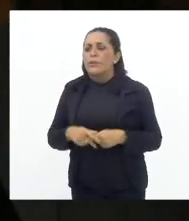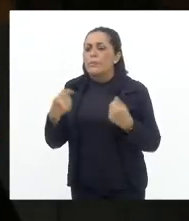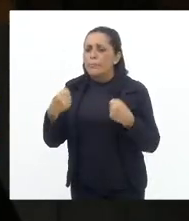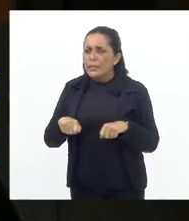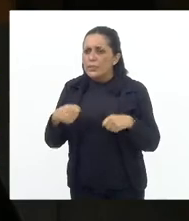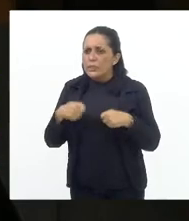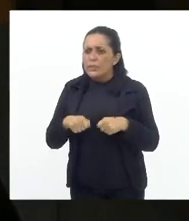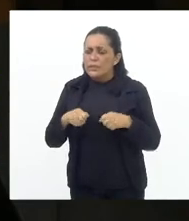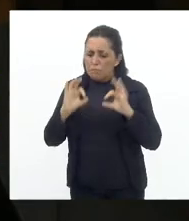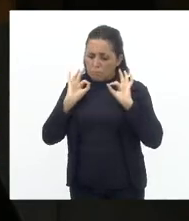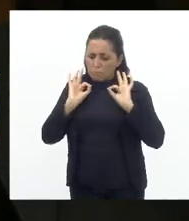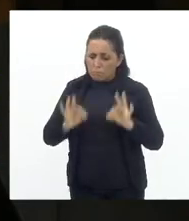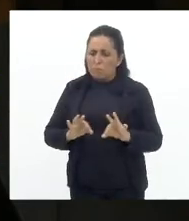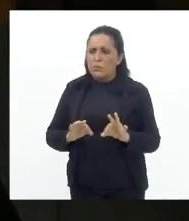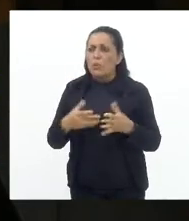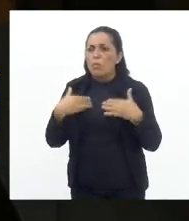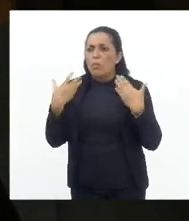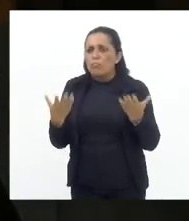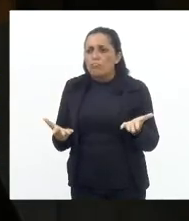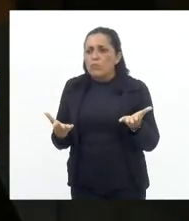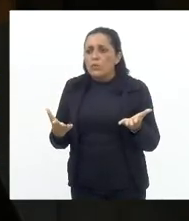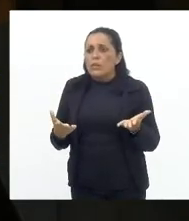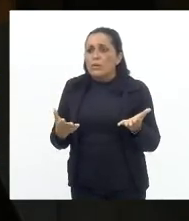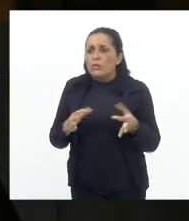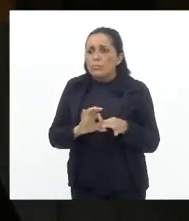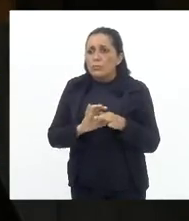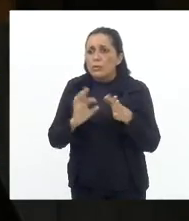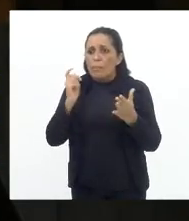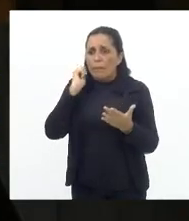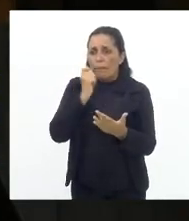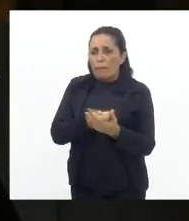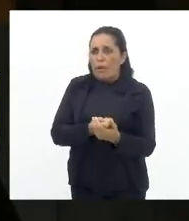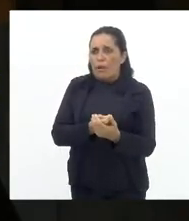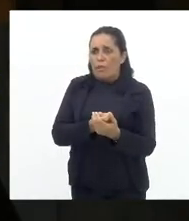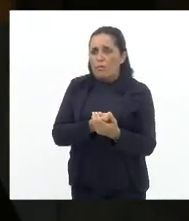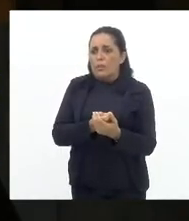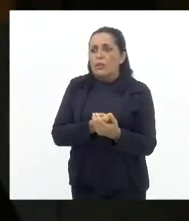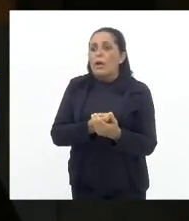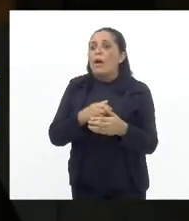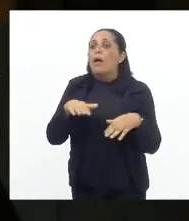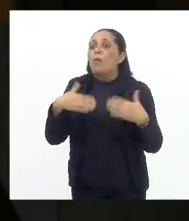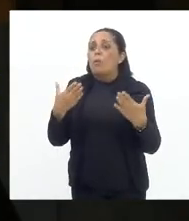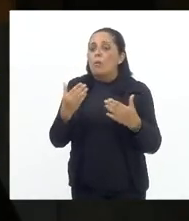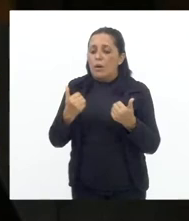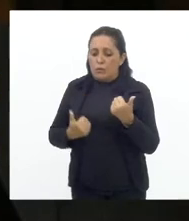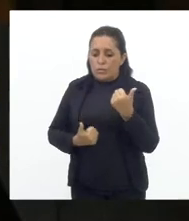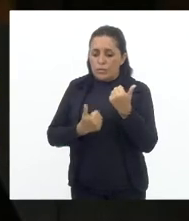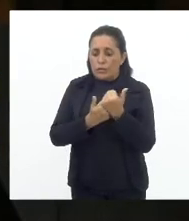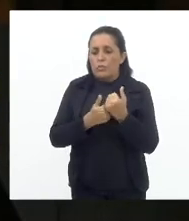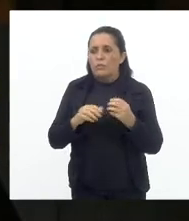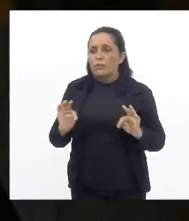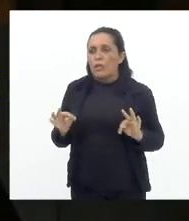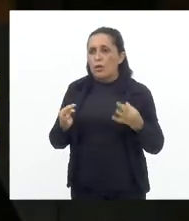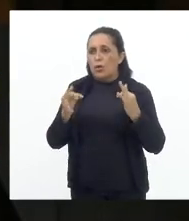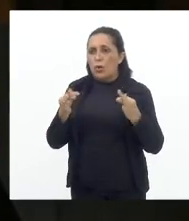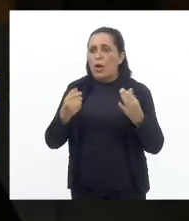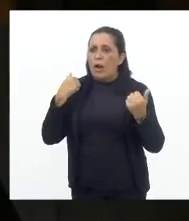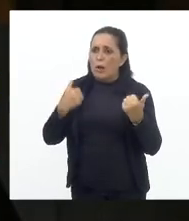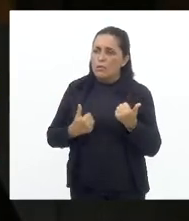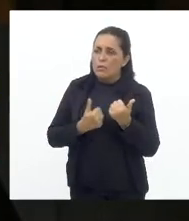a Equidade nesse dispositivos que vão ser daí é pago e contou mente é o caso do auxílio tecnológico do auxílio-alimentação